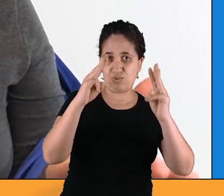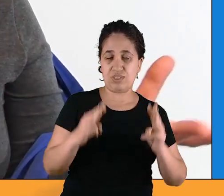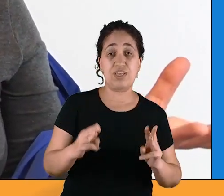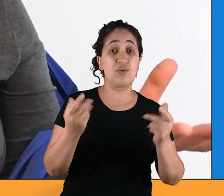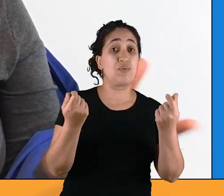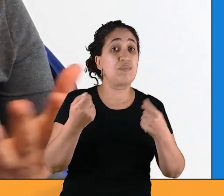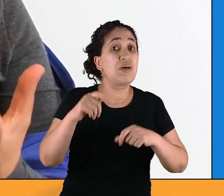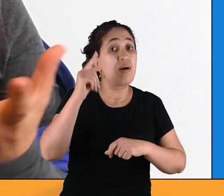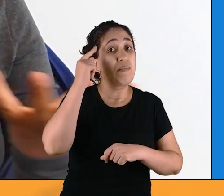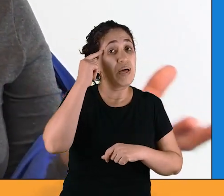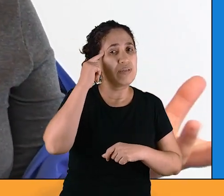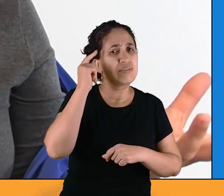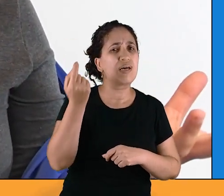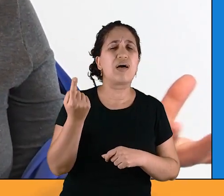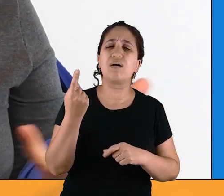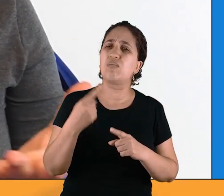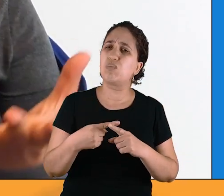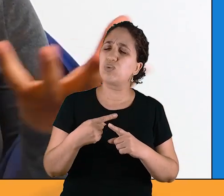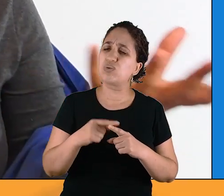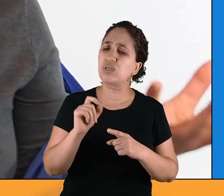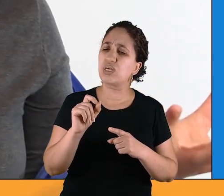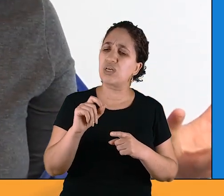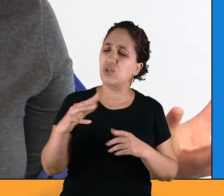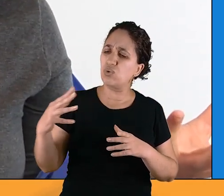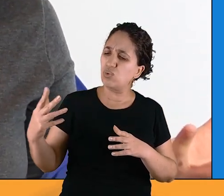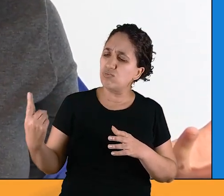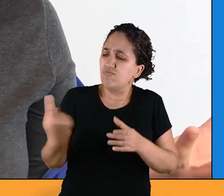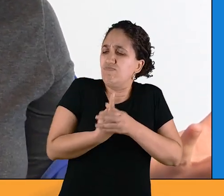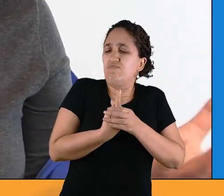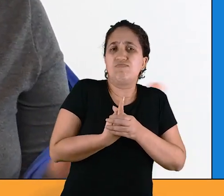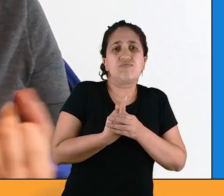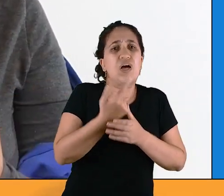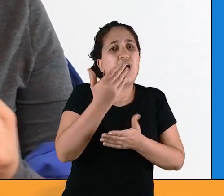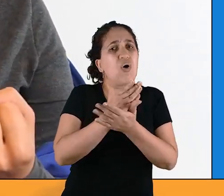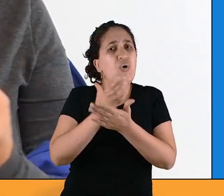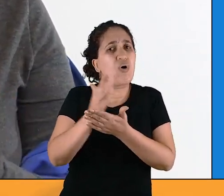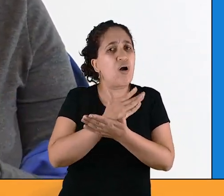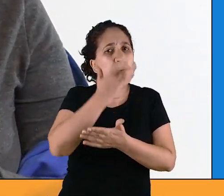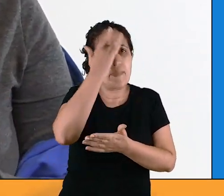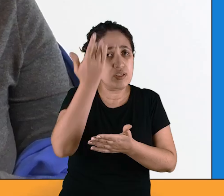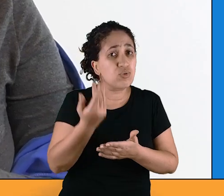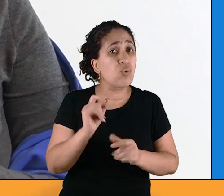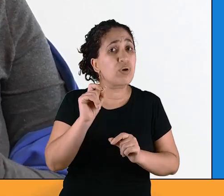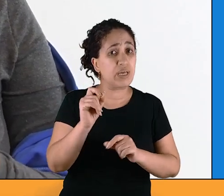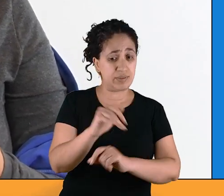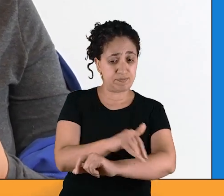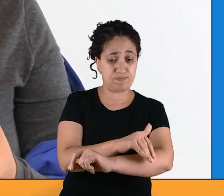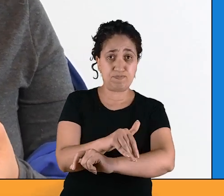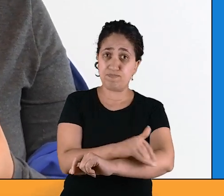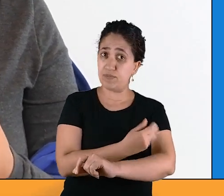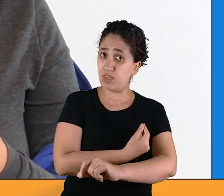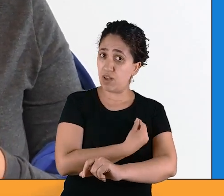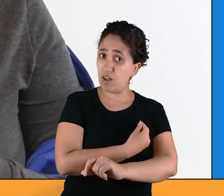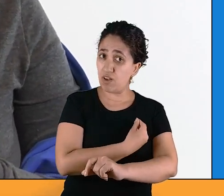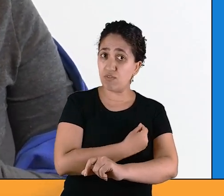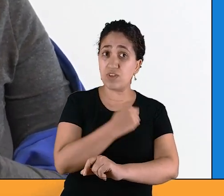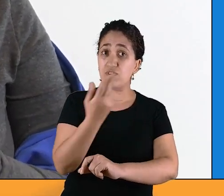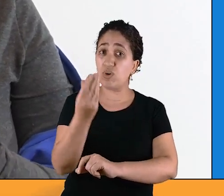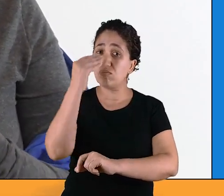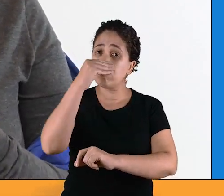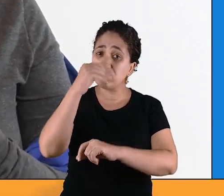gente também precisa pensar o porquê não do pertencimento de algumas pessoas. As pessoas em situação de rua, em situação